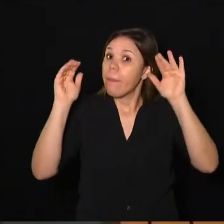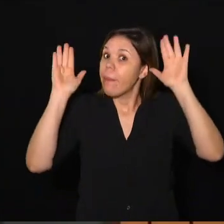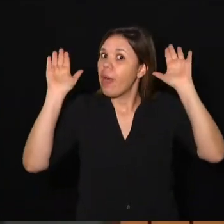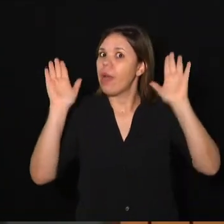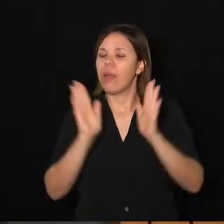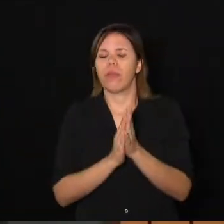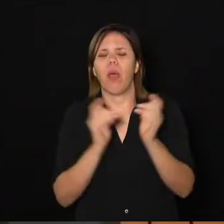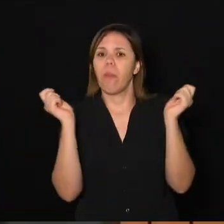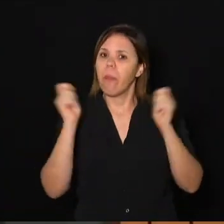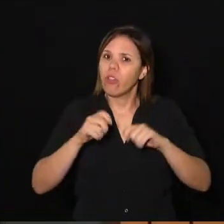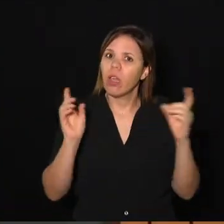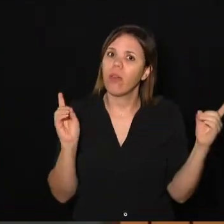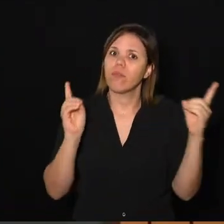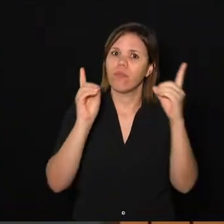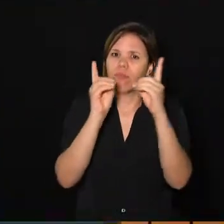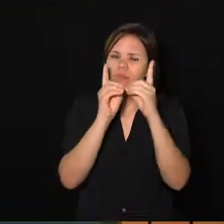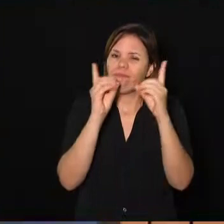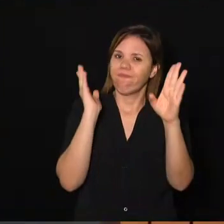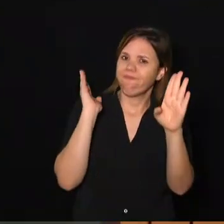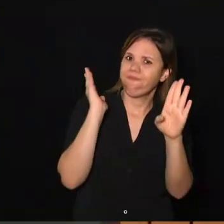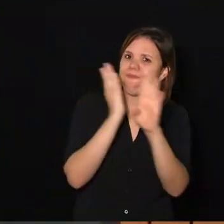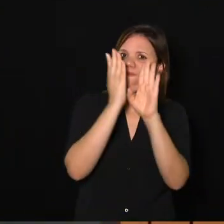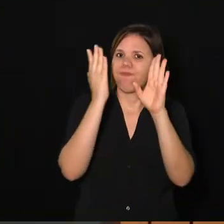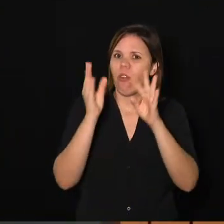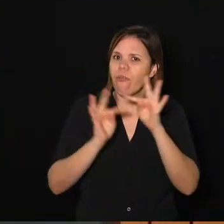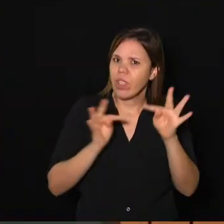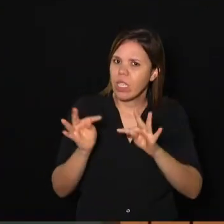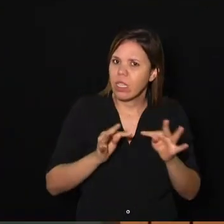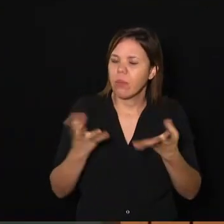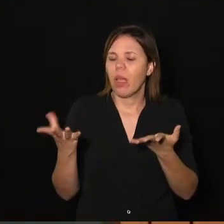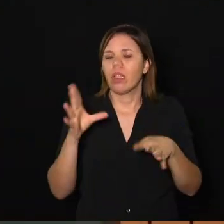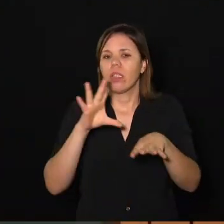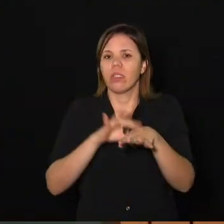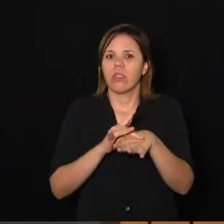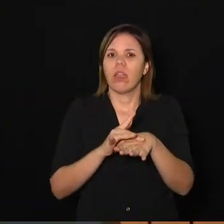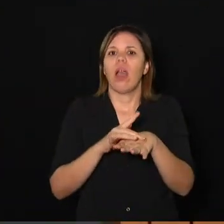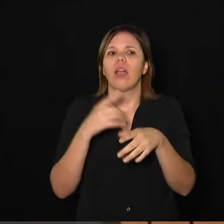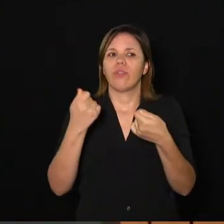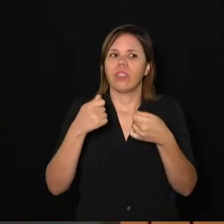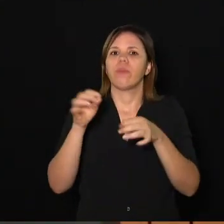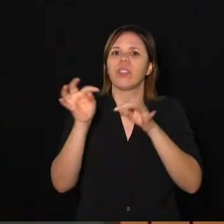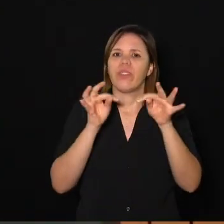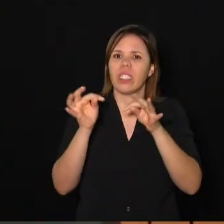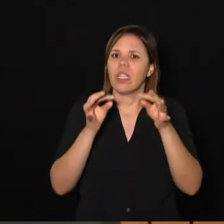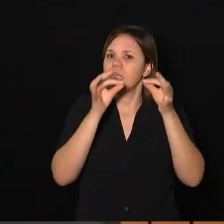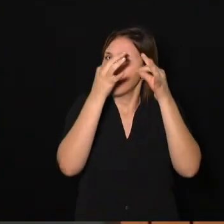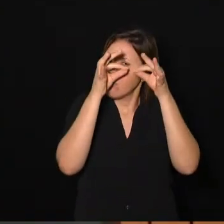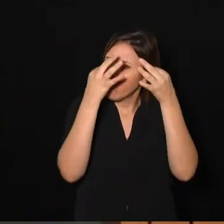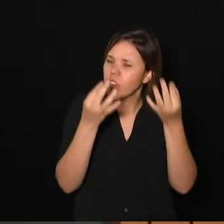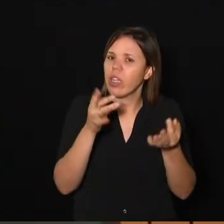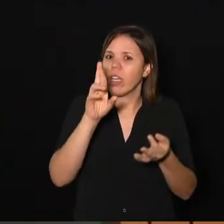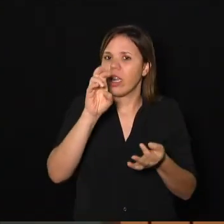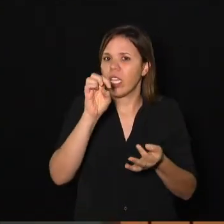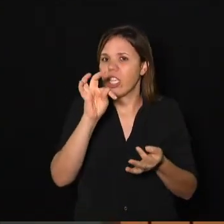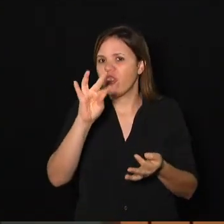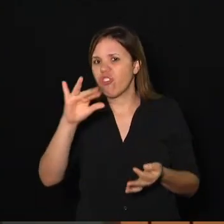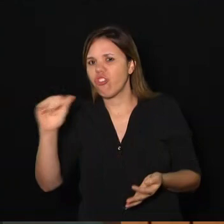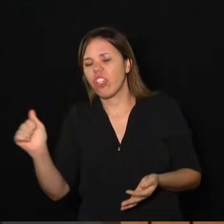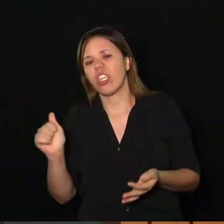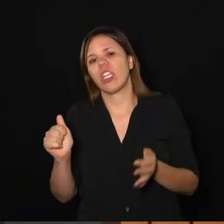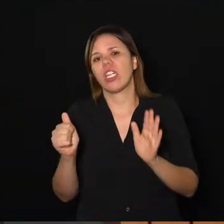para poder diagnosticar tem doenças que a gente precisa fazer dilatação ocular doenças como retinopatia hipertensiva